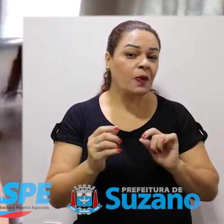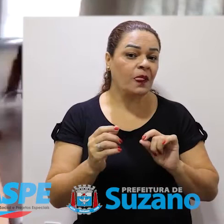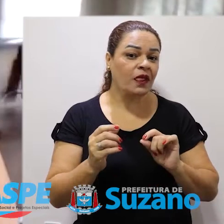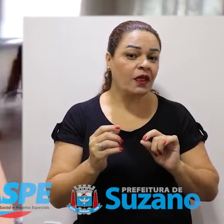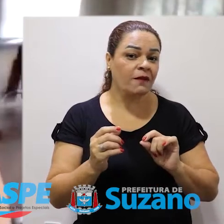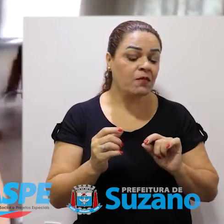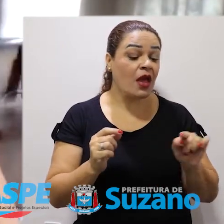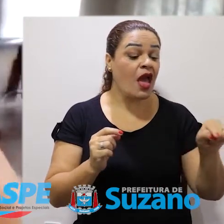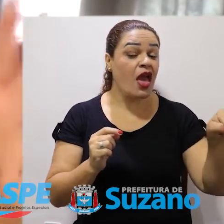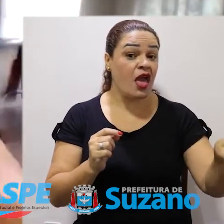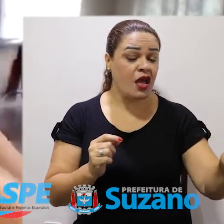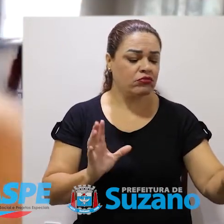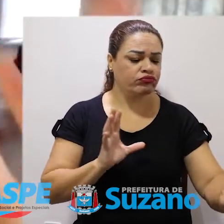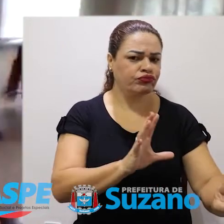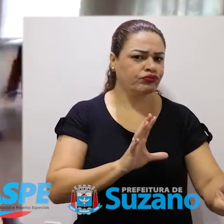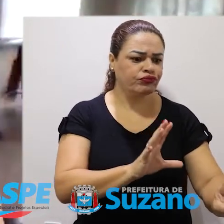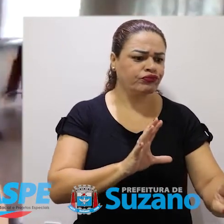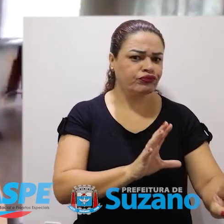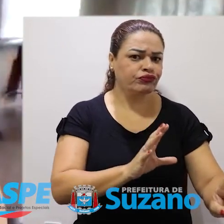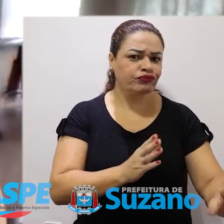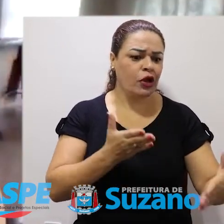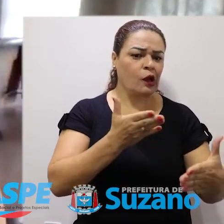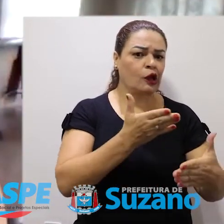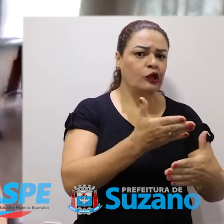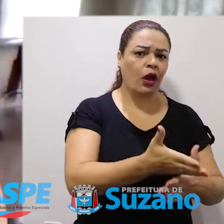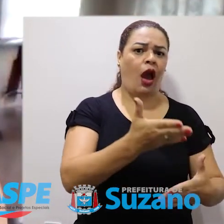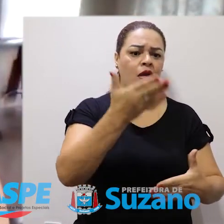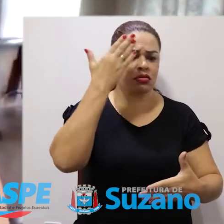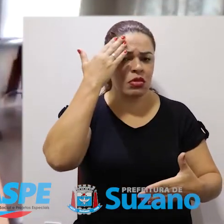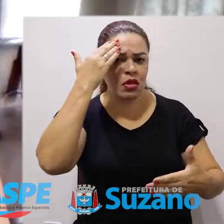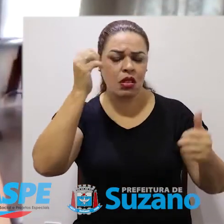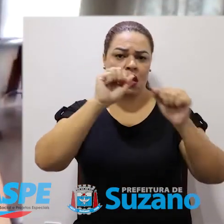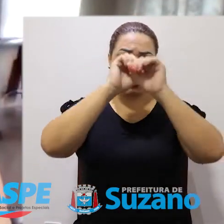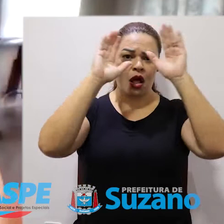na verdade, é introduzir essa criança no universo linguístico.